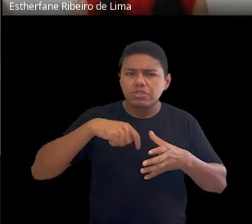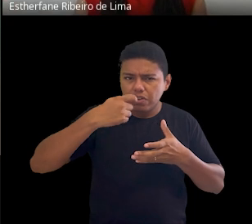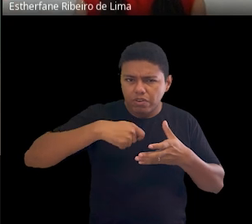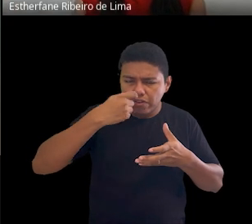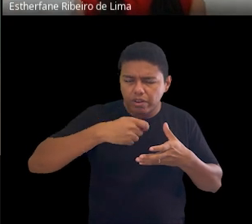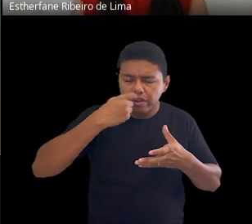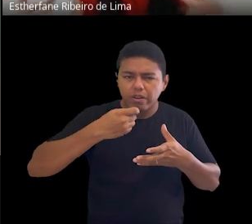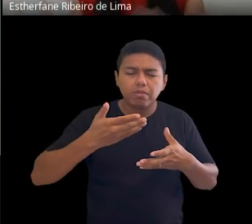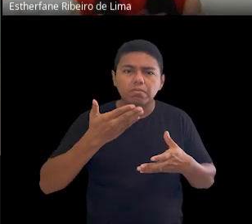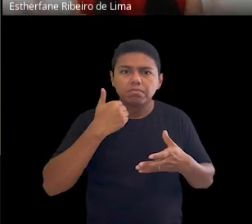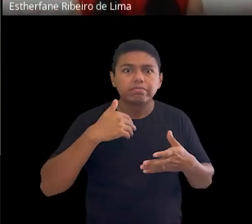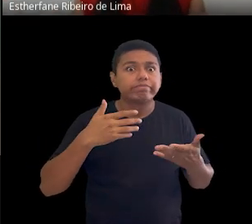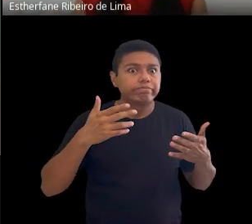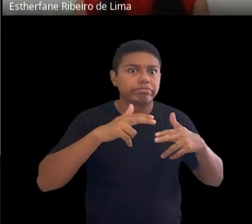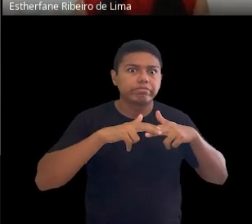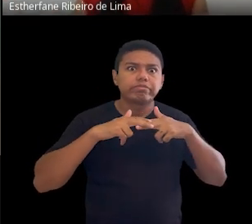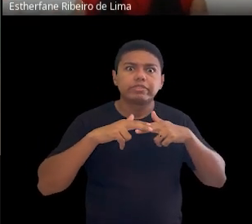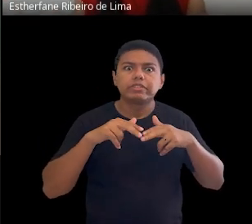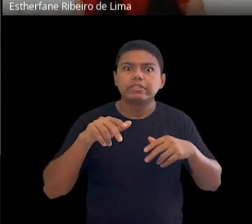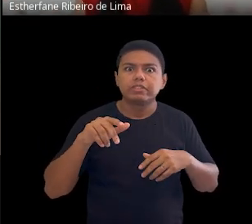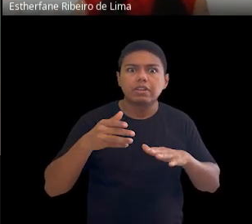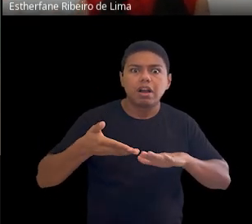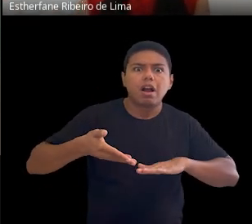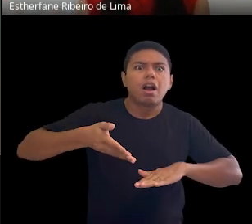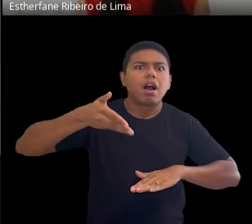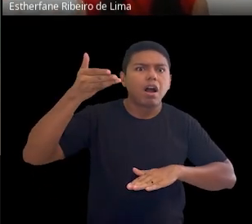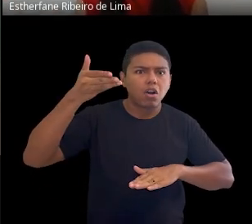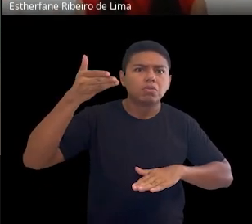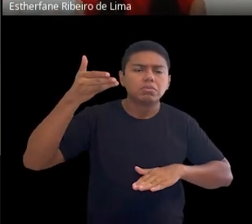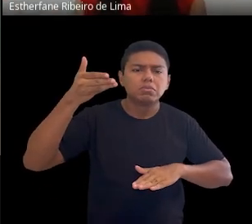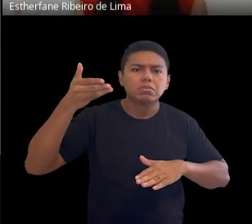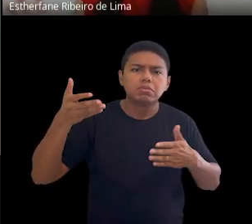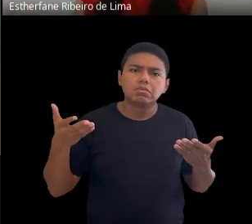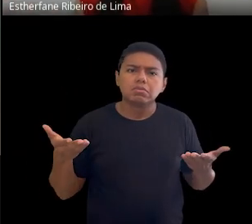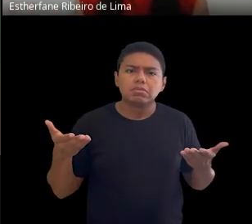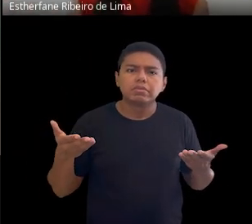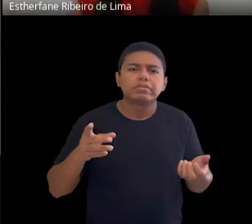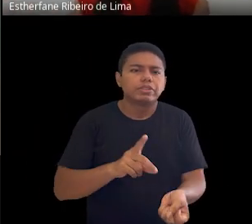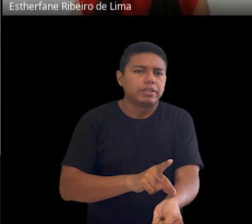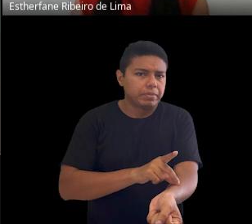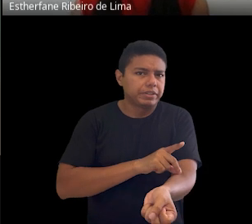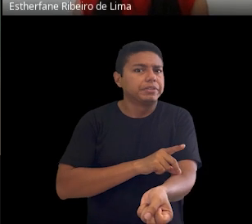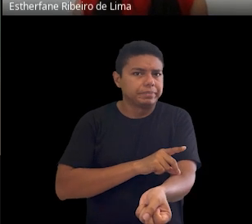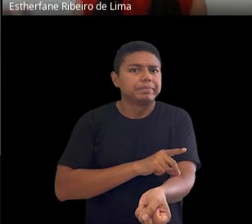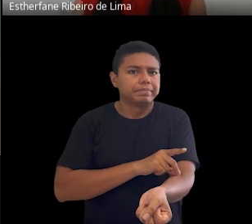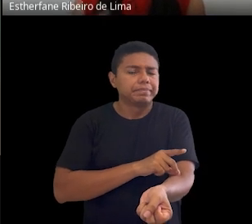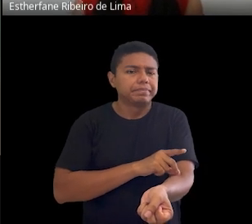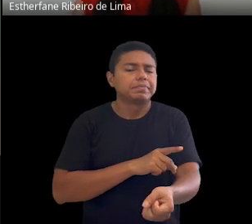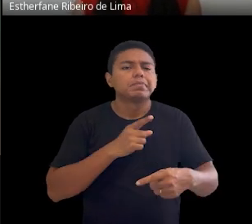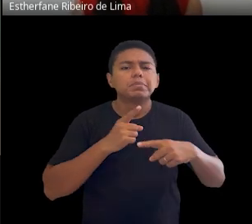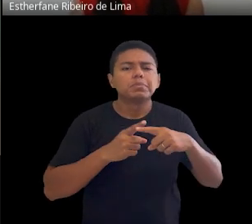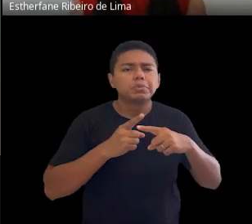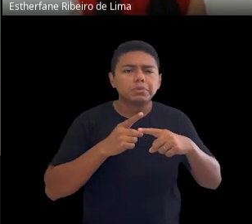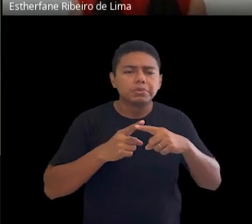de sorvete. A glicemia deu 92, mesmo após 8 horas de jejum. Diabetes gestacional.